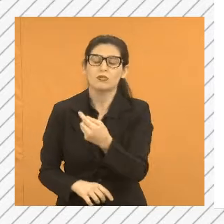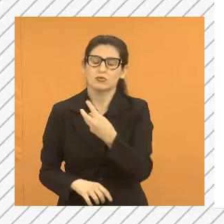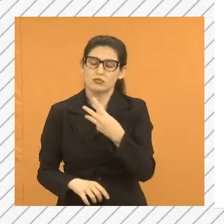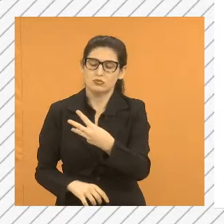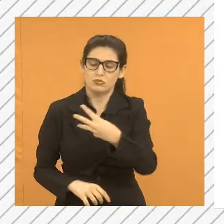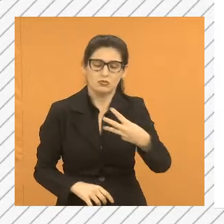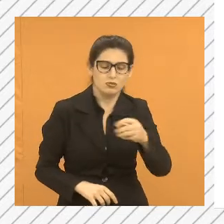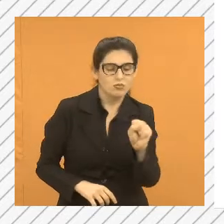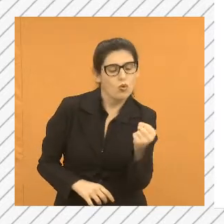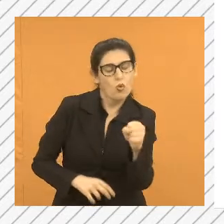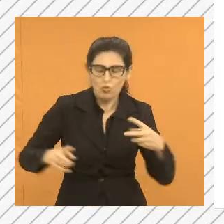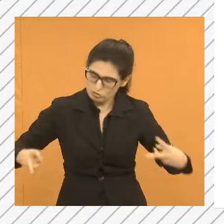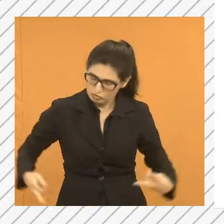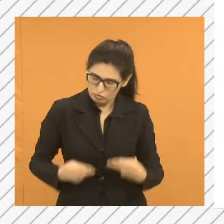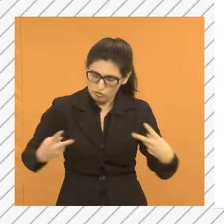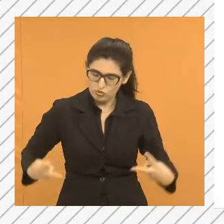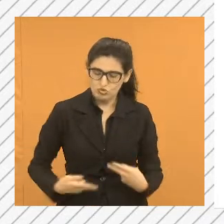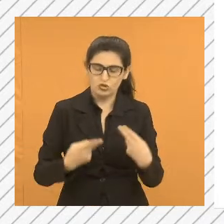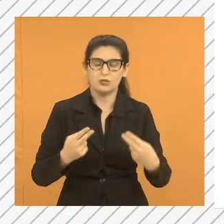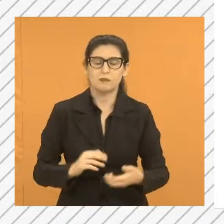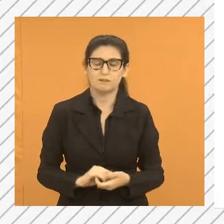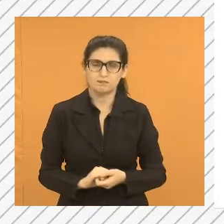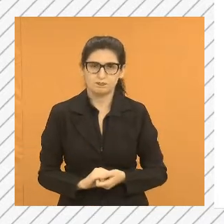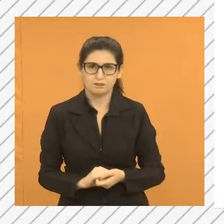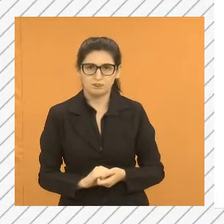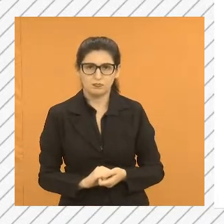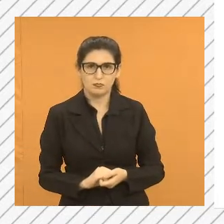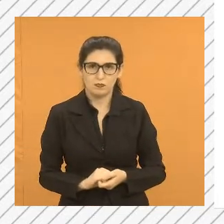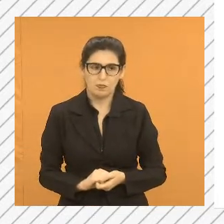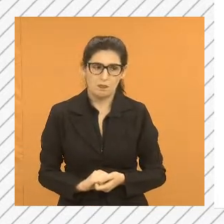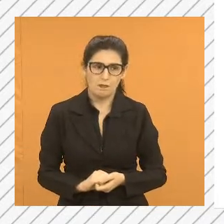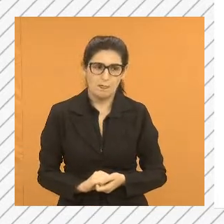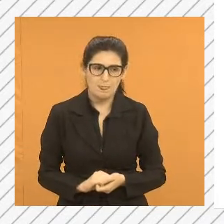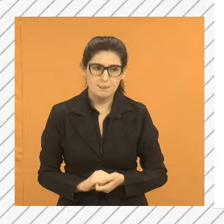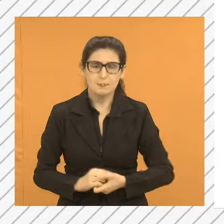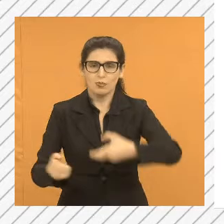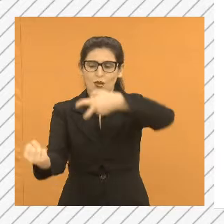1.338 cirurgias realizadas. Entre as